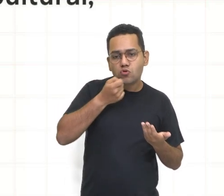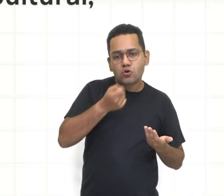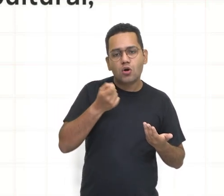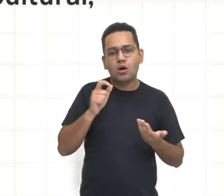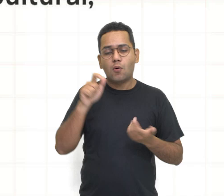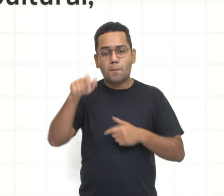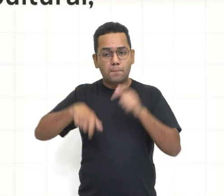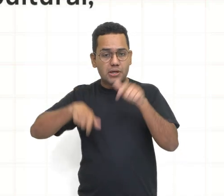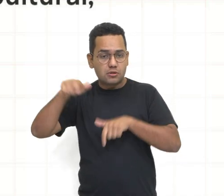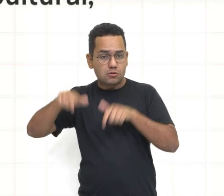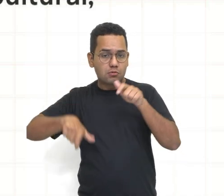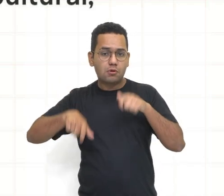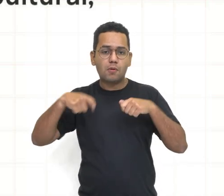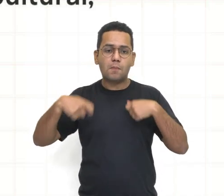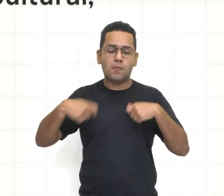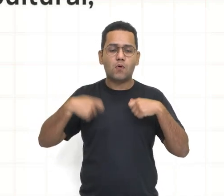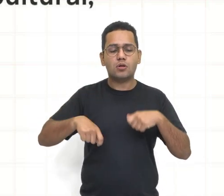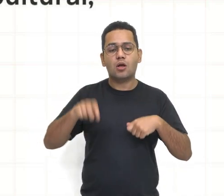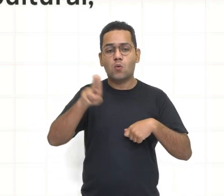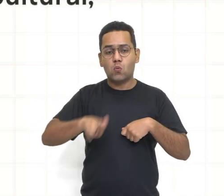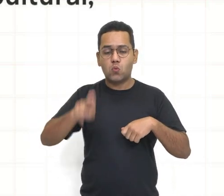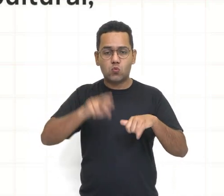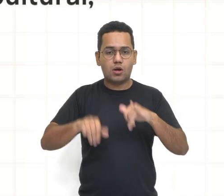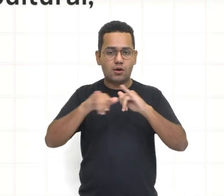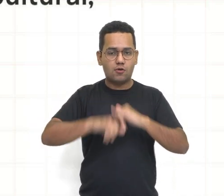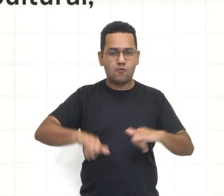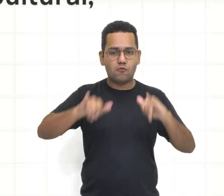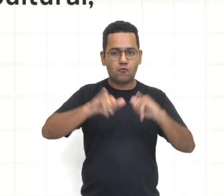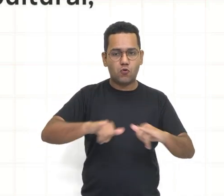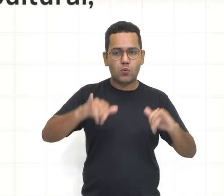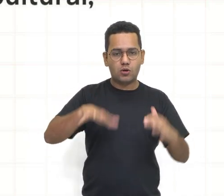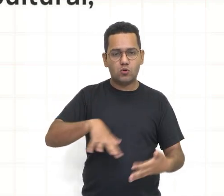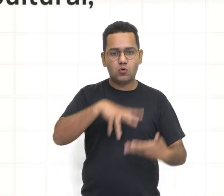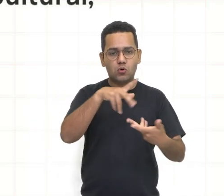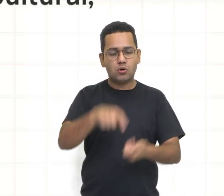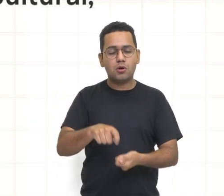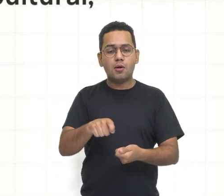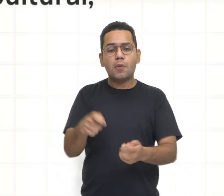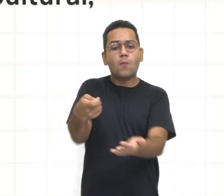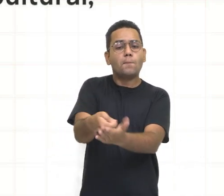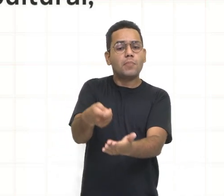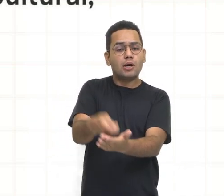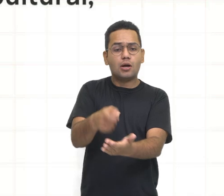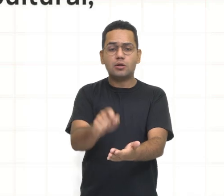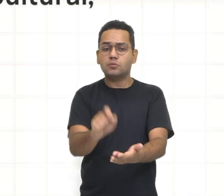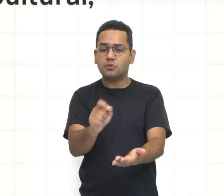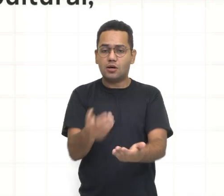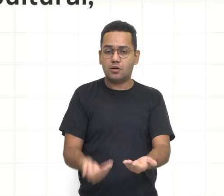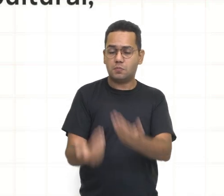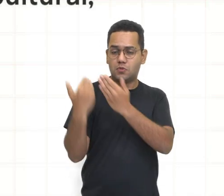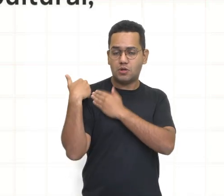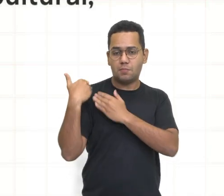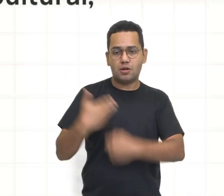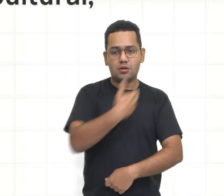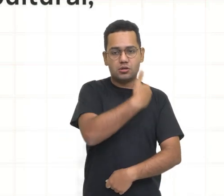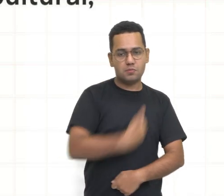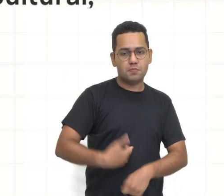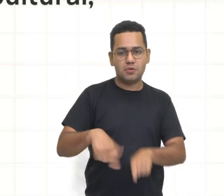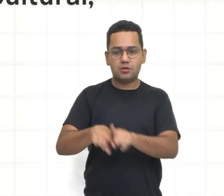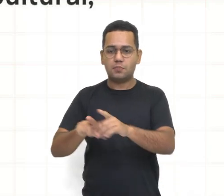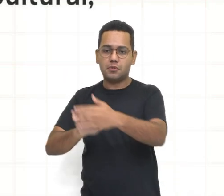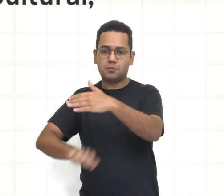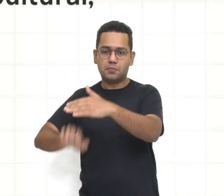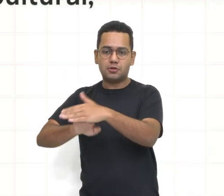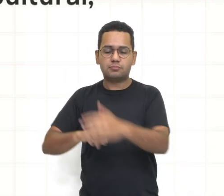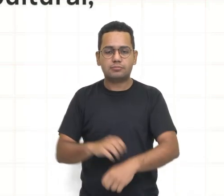informações disponíveis globalmente para exigir responsabilidades de governos e empresas. É aquele caso de